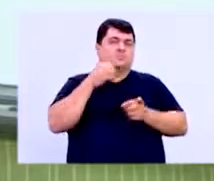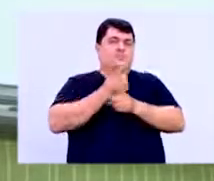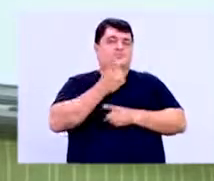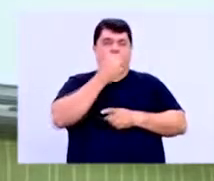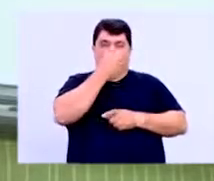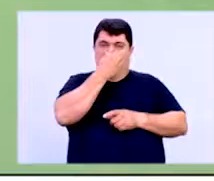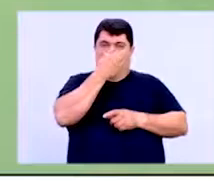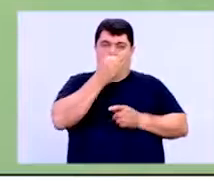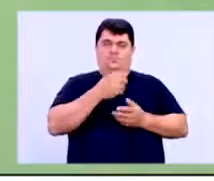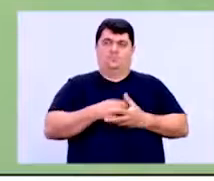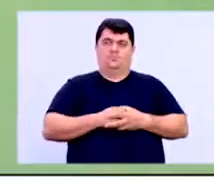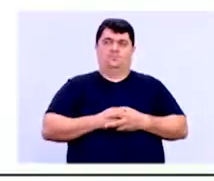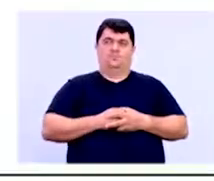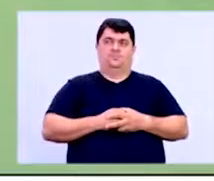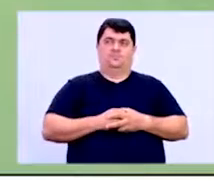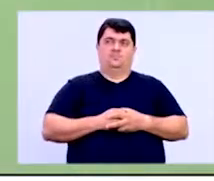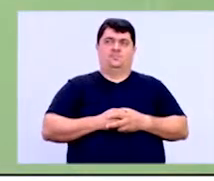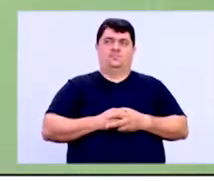aqui?